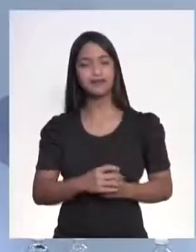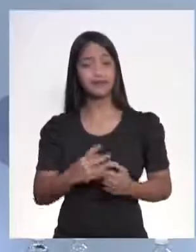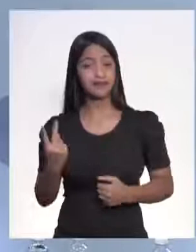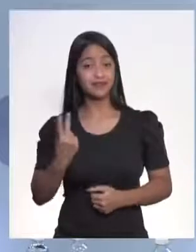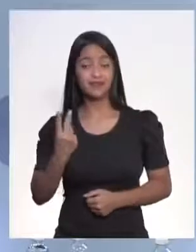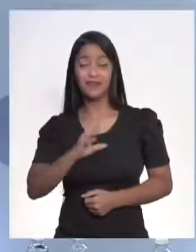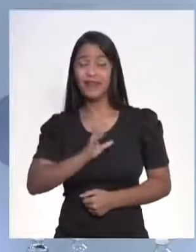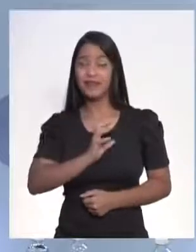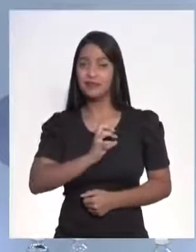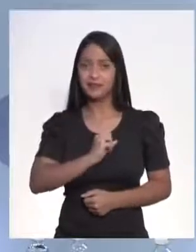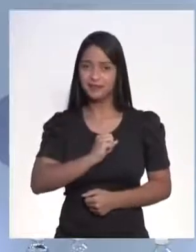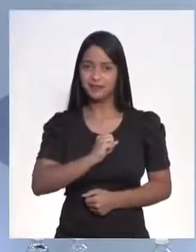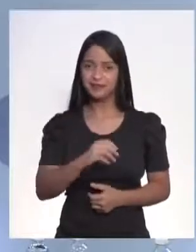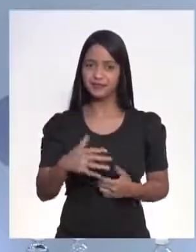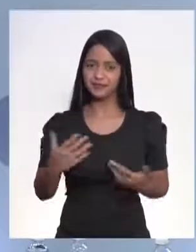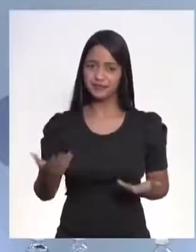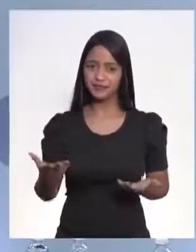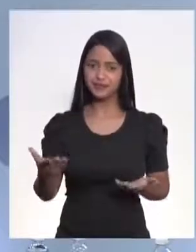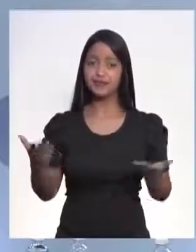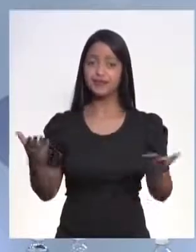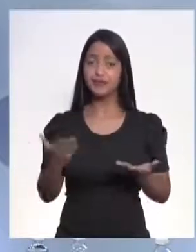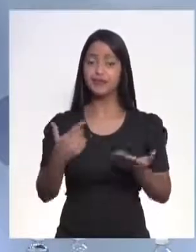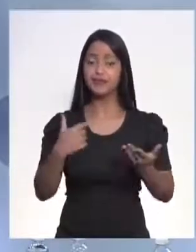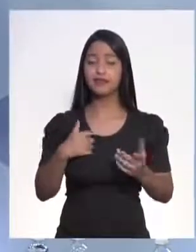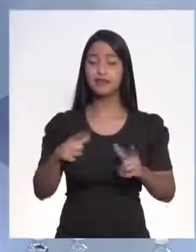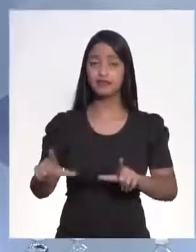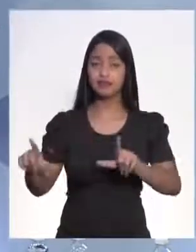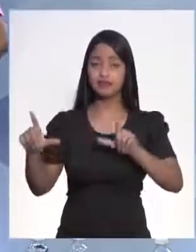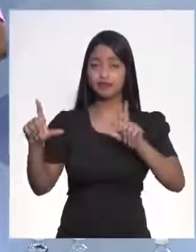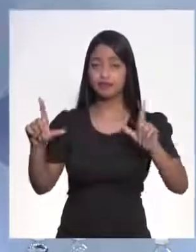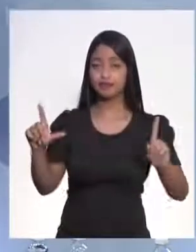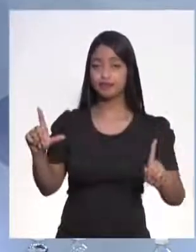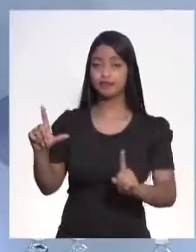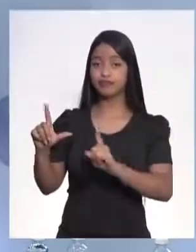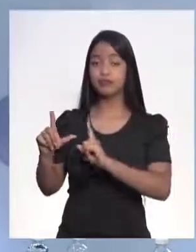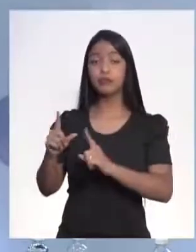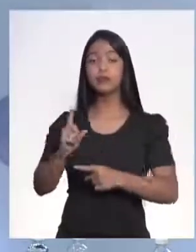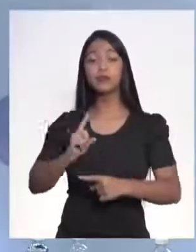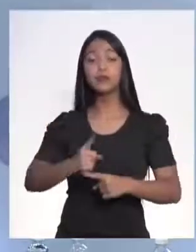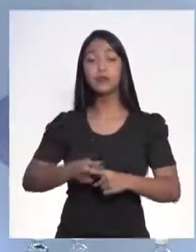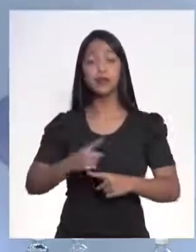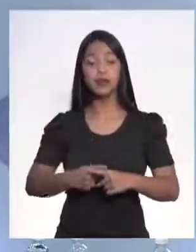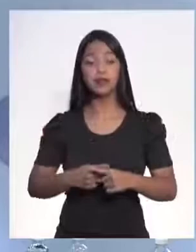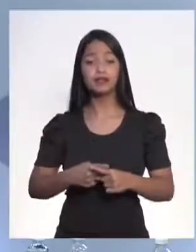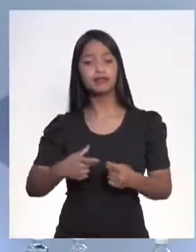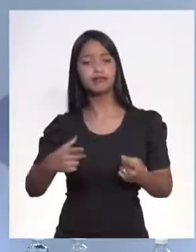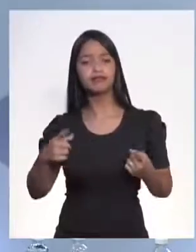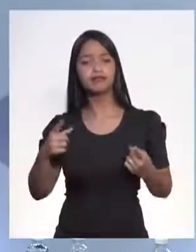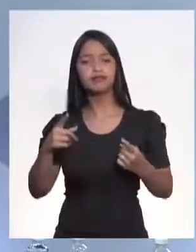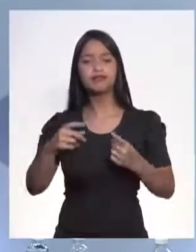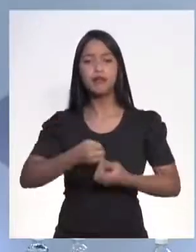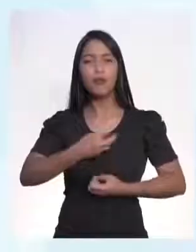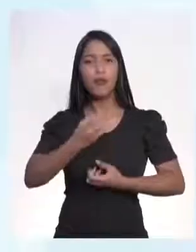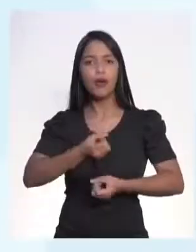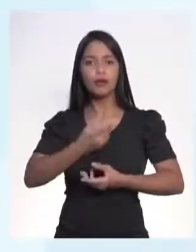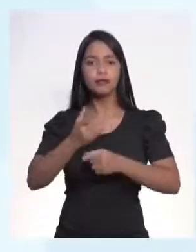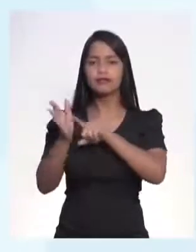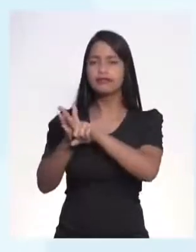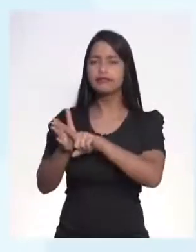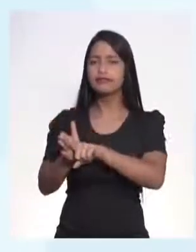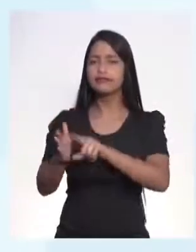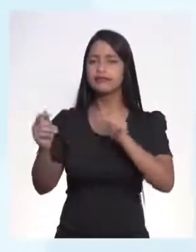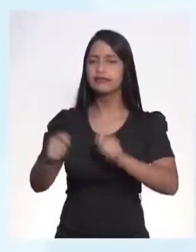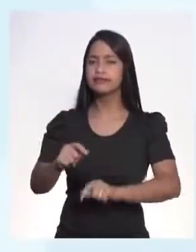se ama gente ó estou aqui a lua usa porque Quero mostrar para vocês tudo o que a gente pode explorar de um poema os